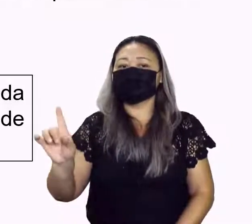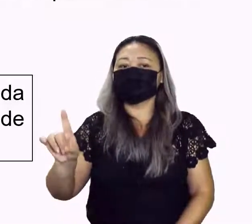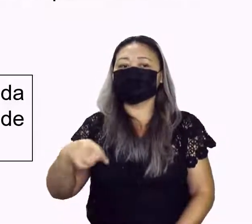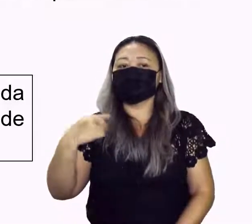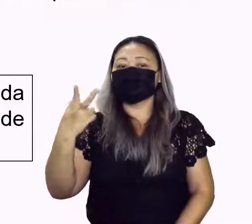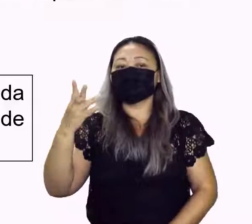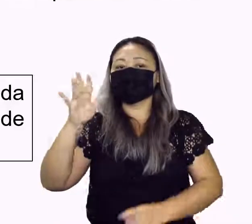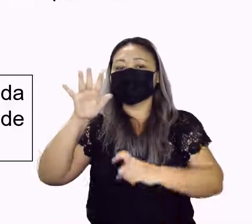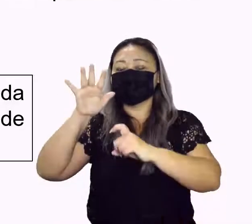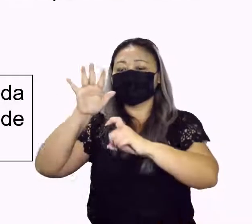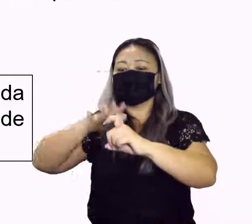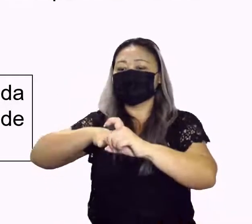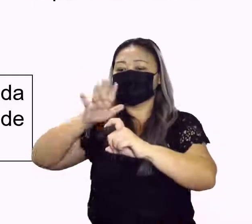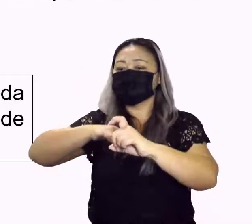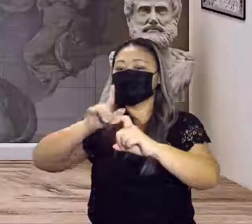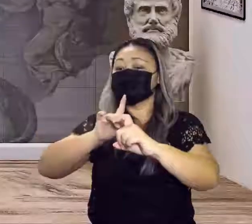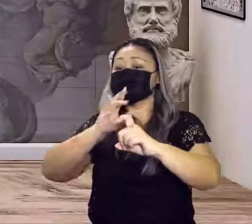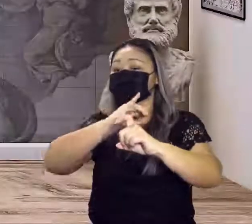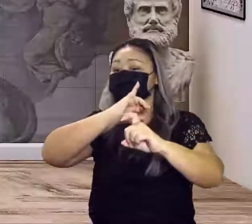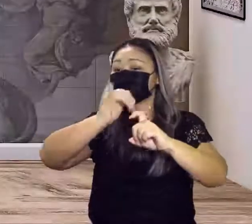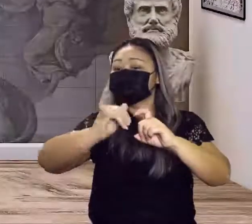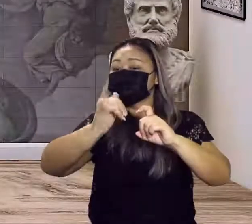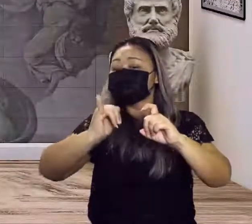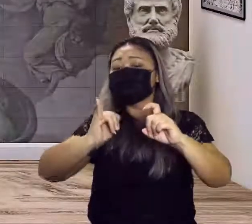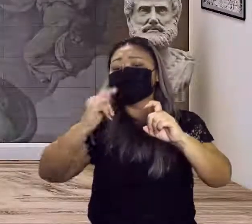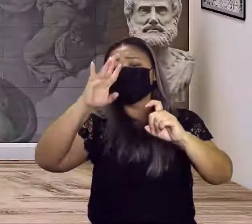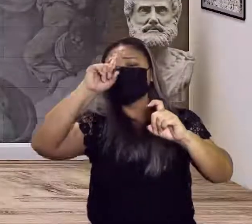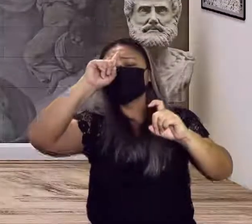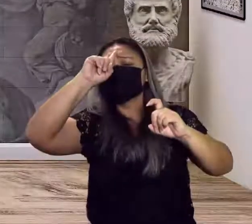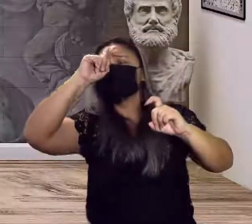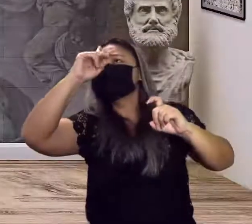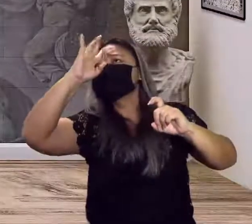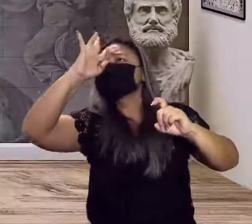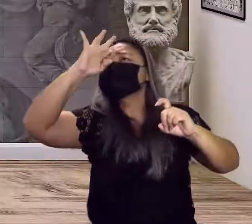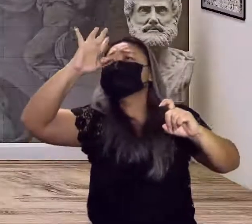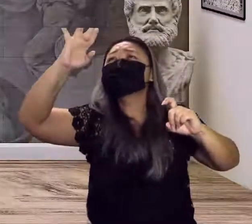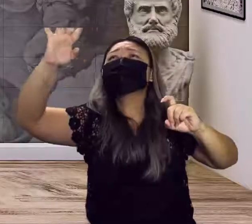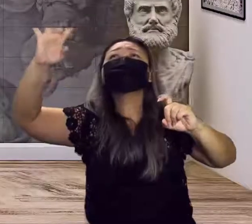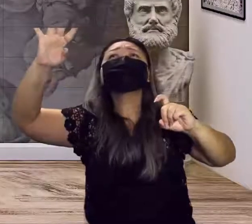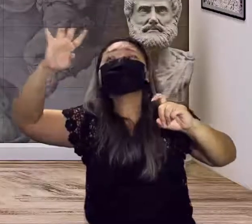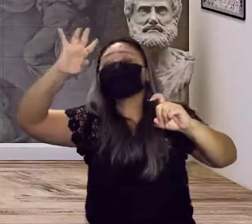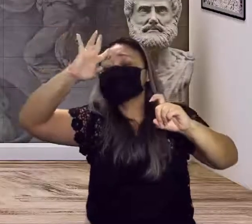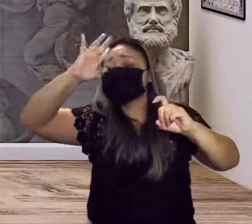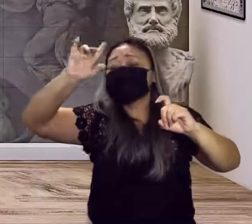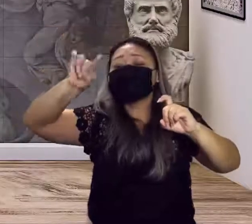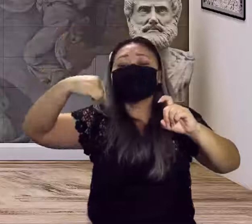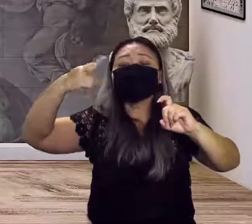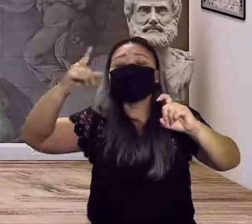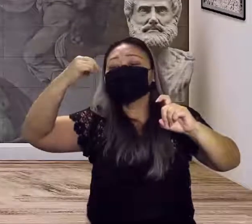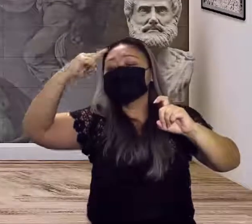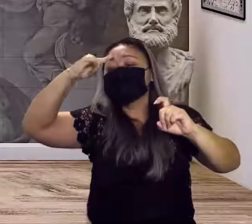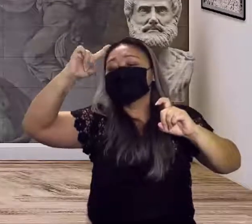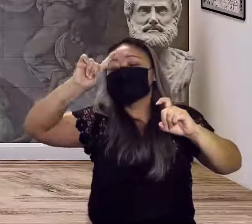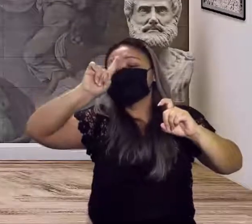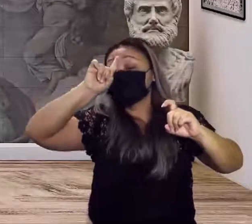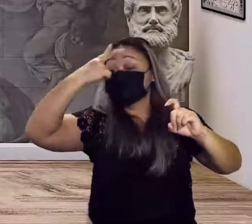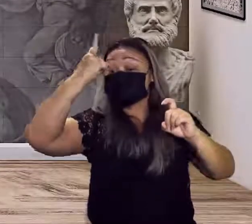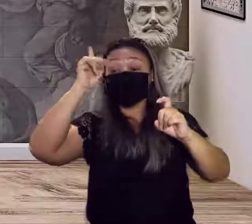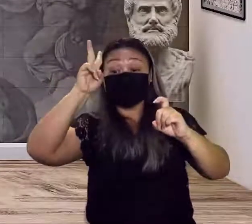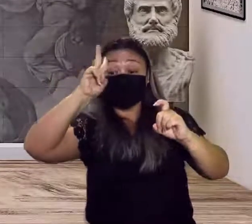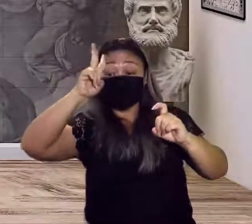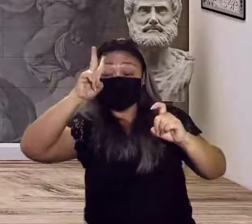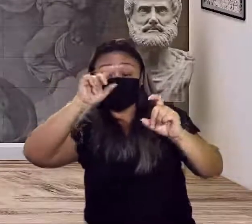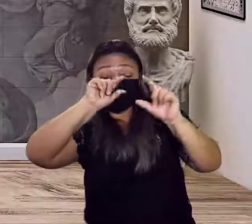dos mitos, são narrações imaginárias, tá? Por exemplo, eu imagino aqui, tem pessoas criativas que criam